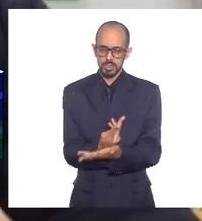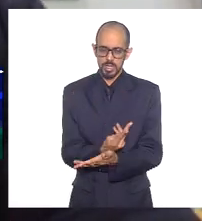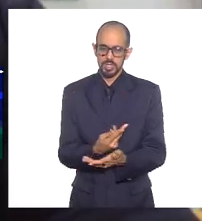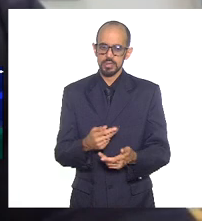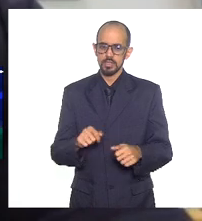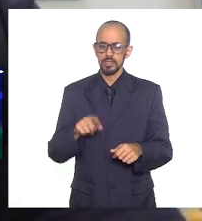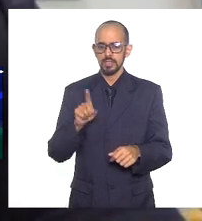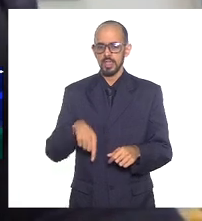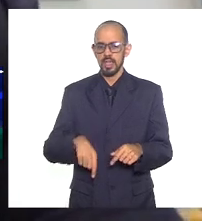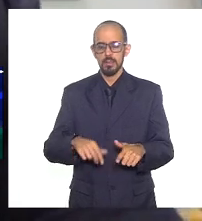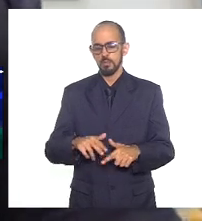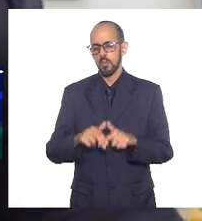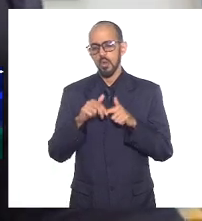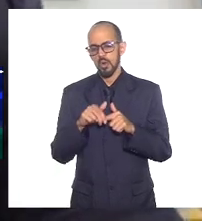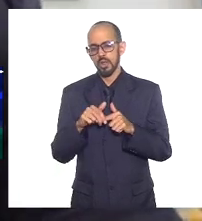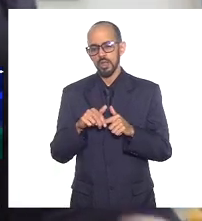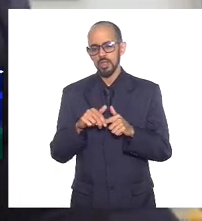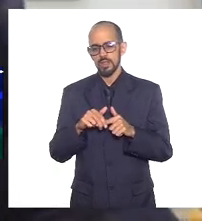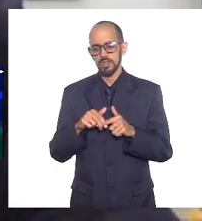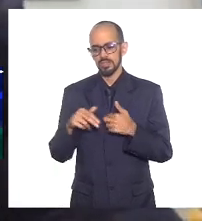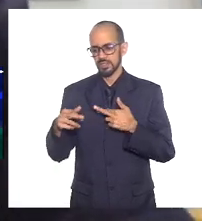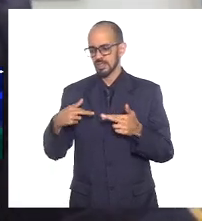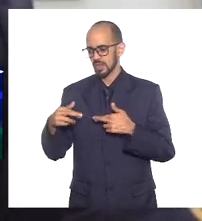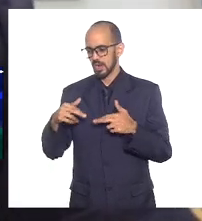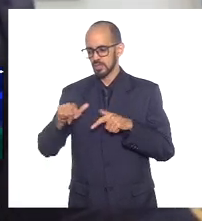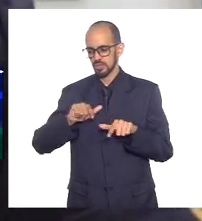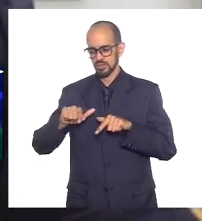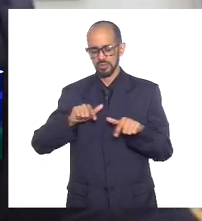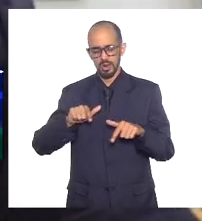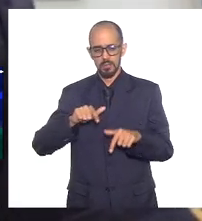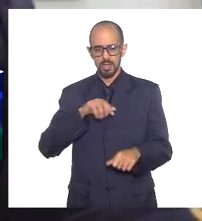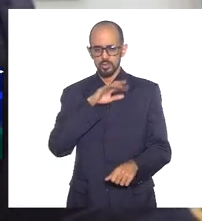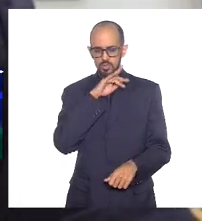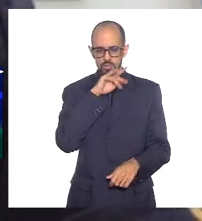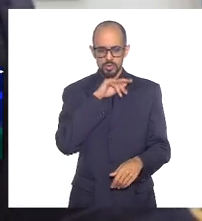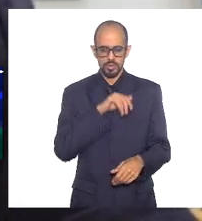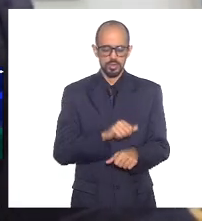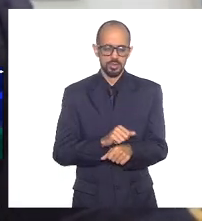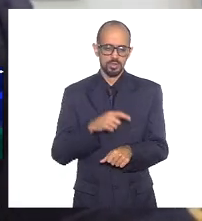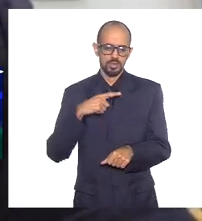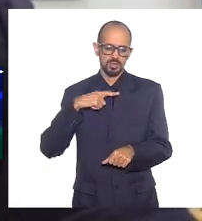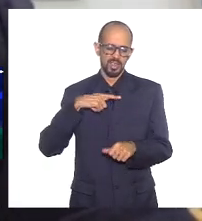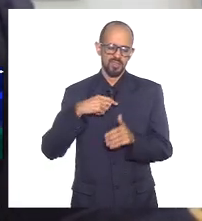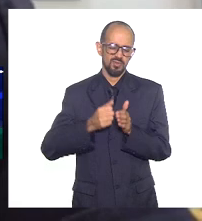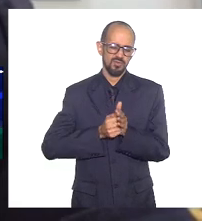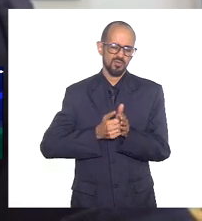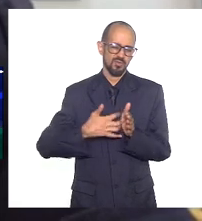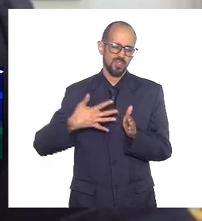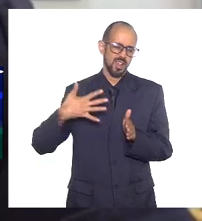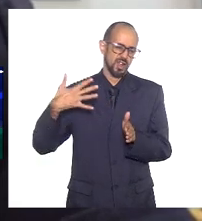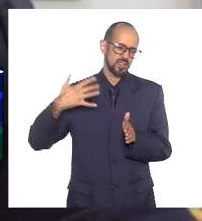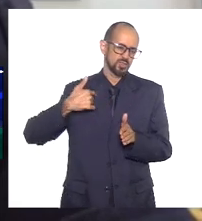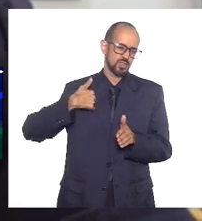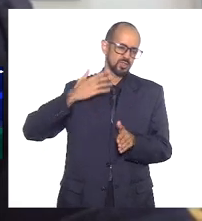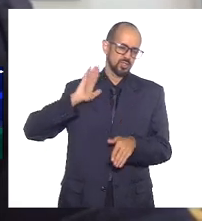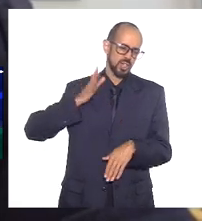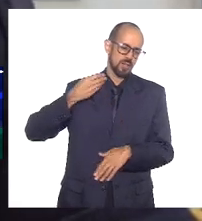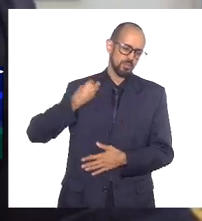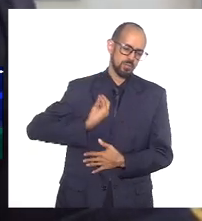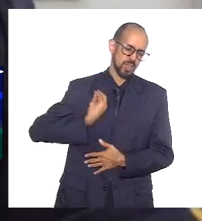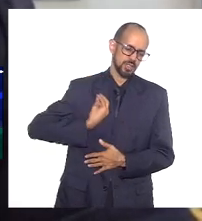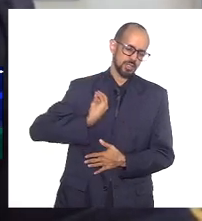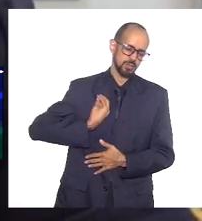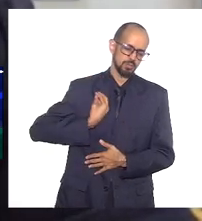precariedade dessas relações de emprego existem inúmeras presidente eu participei de alguns ao longo da vida de alguns